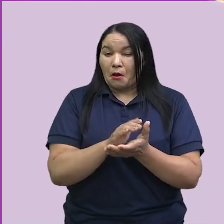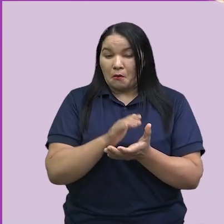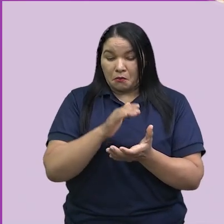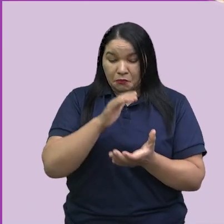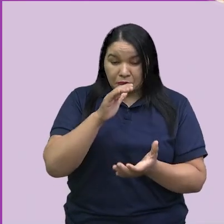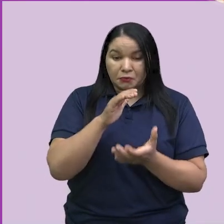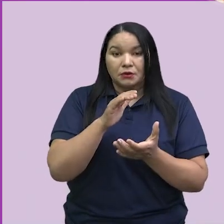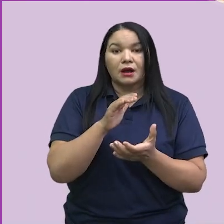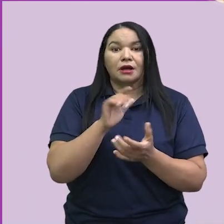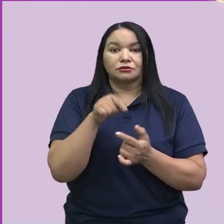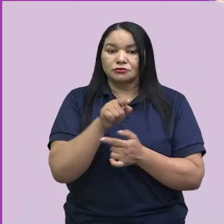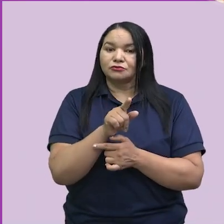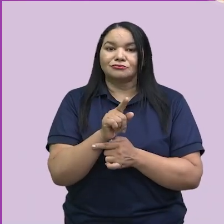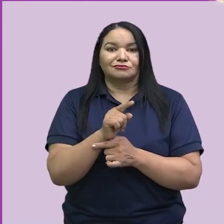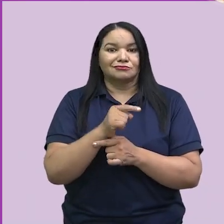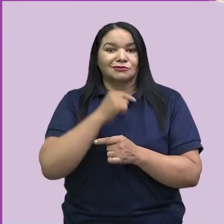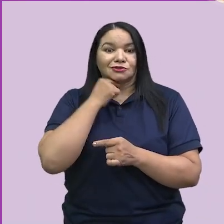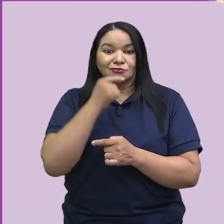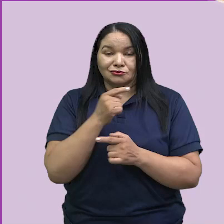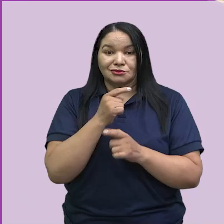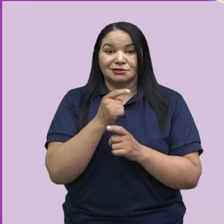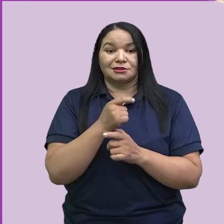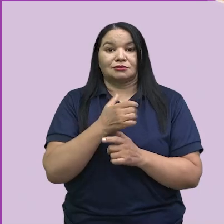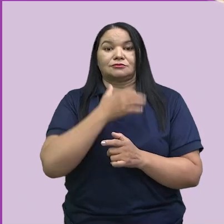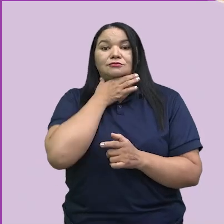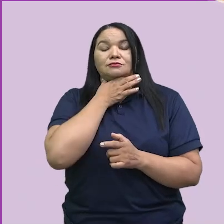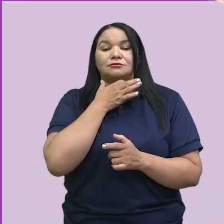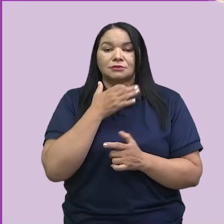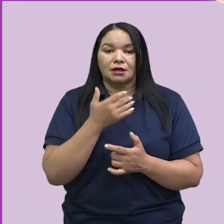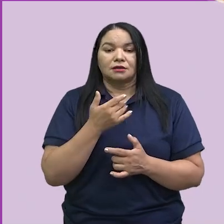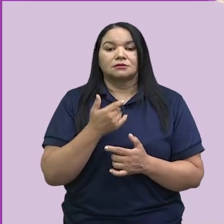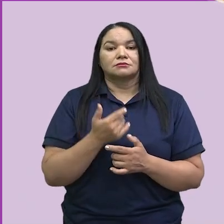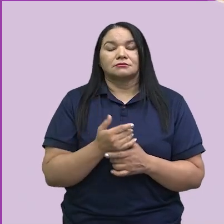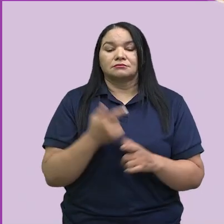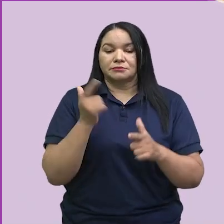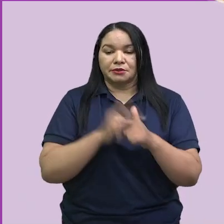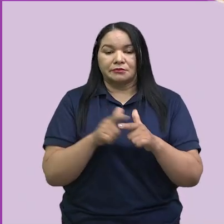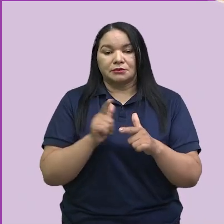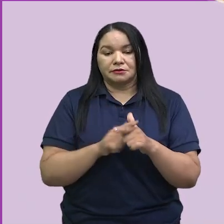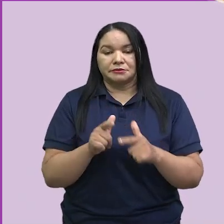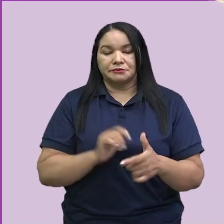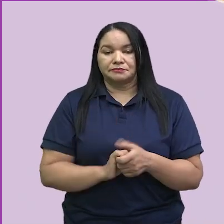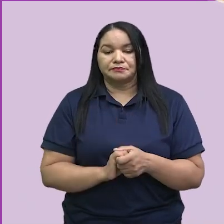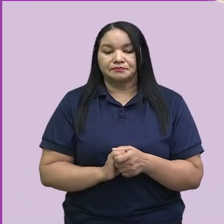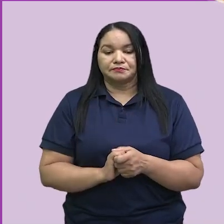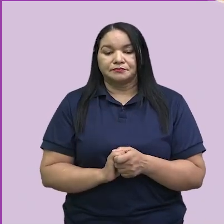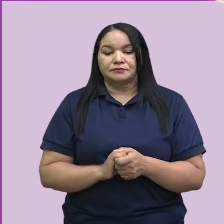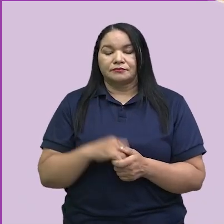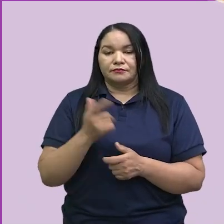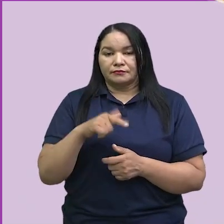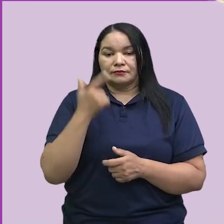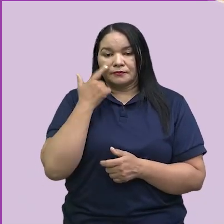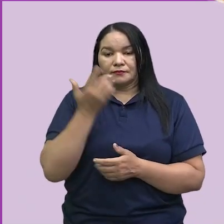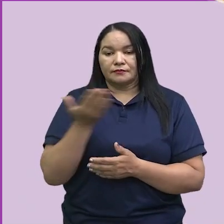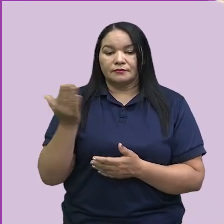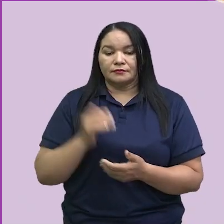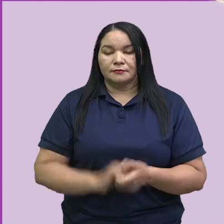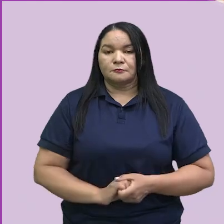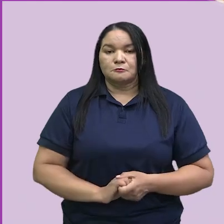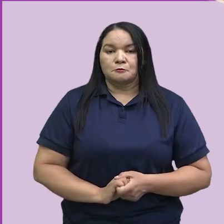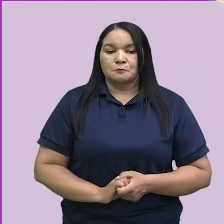de neve e aí, de repente, o valor vai ser muito maior do que o empréstimo que você efetuou, tá bom? Vamos voltar aqui para a tela, então.